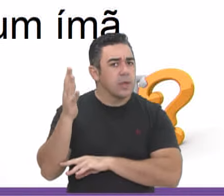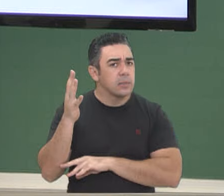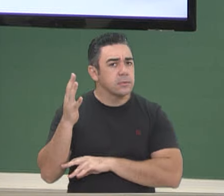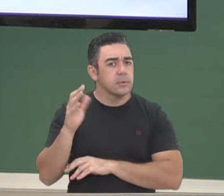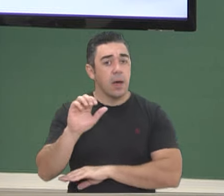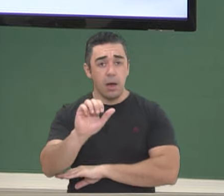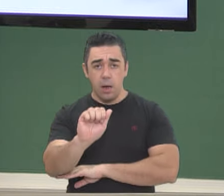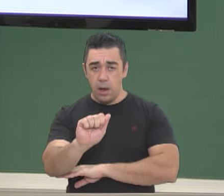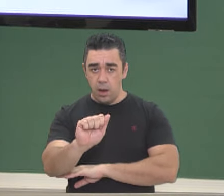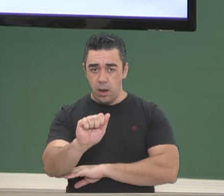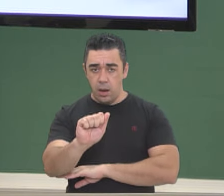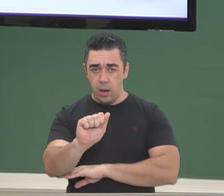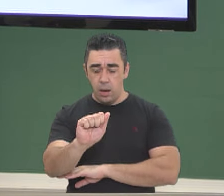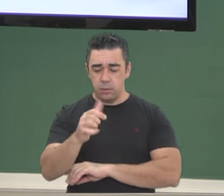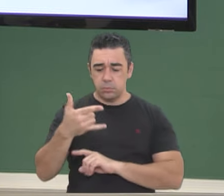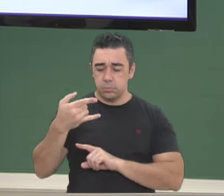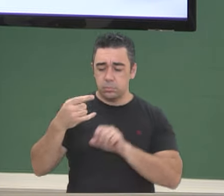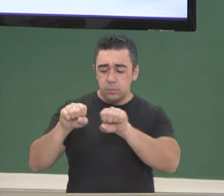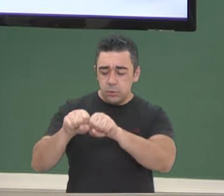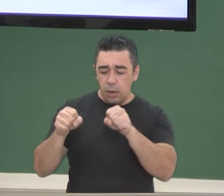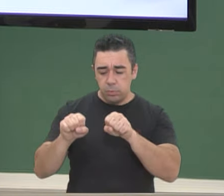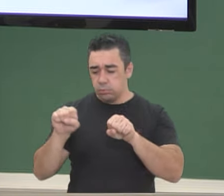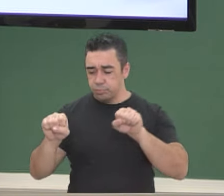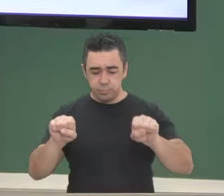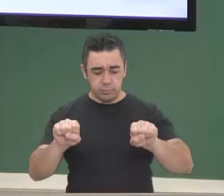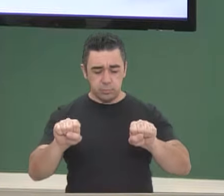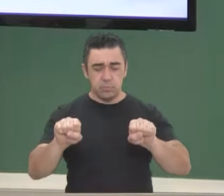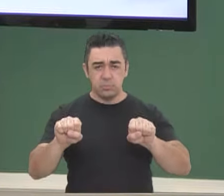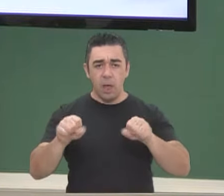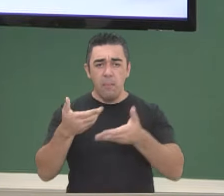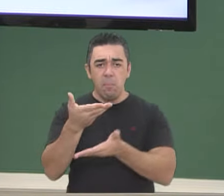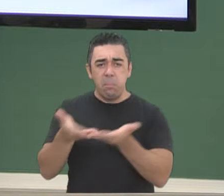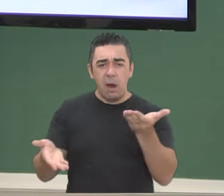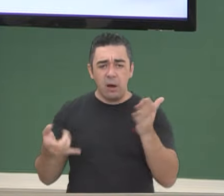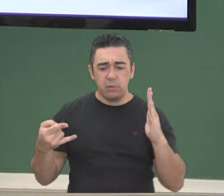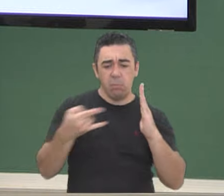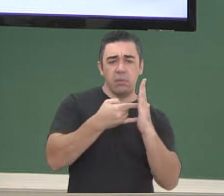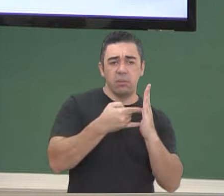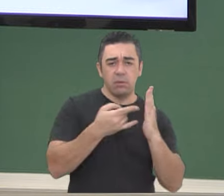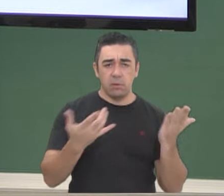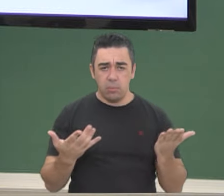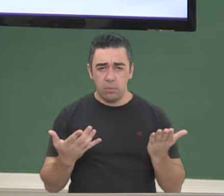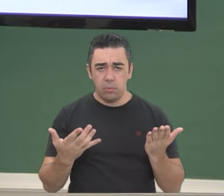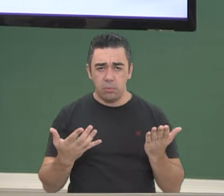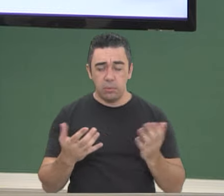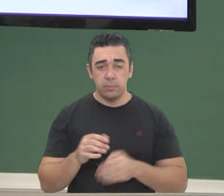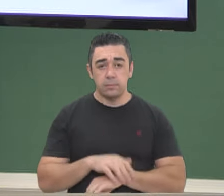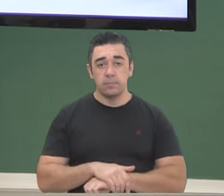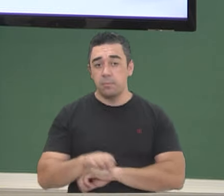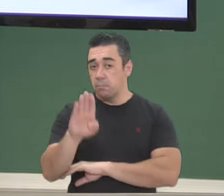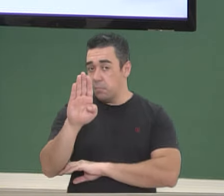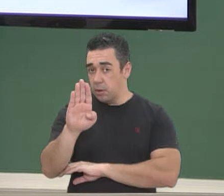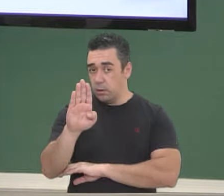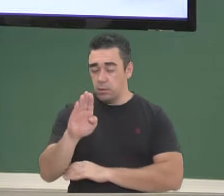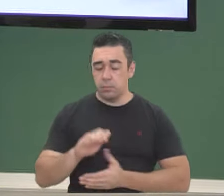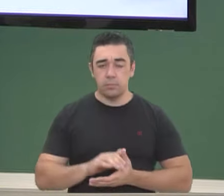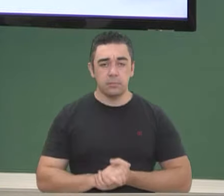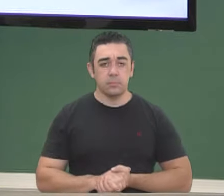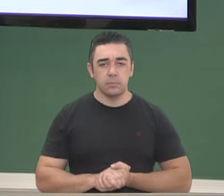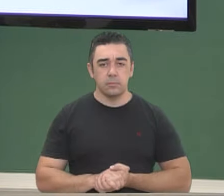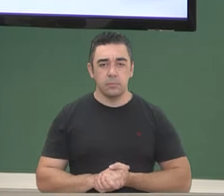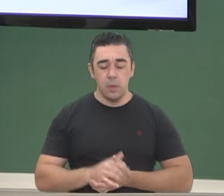alternativa a os seus pedaços fiquem desmagnetizados ser a letra b